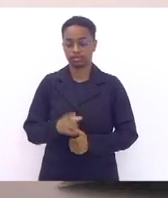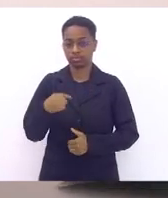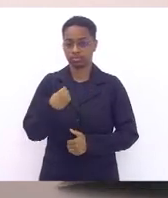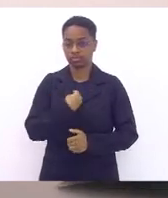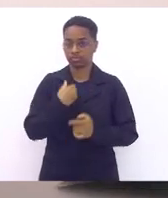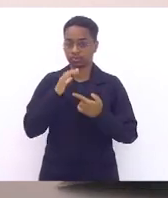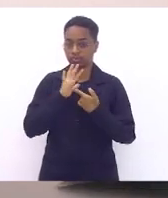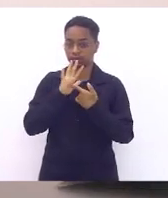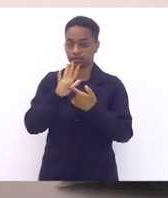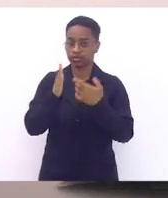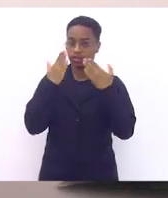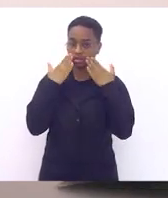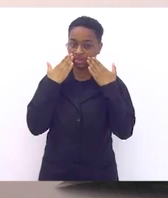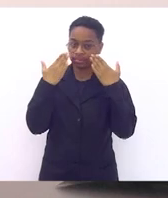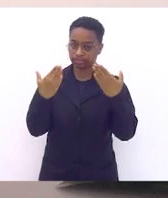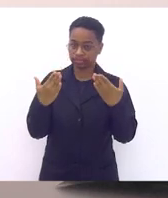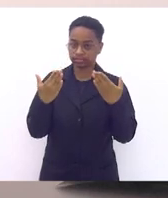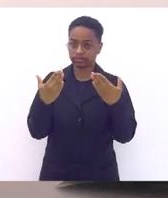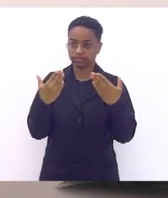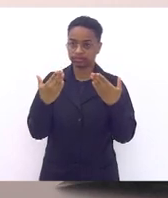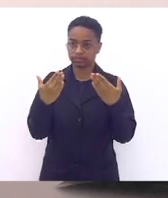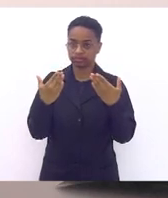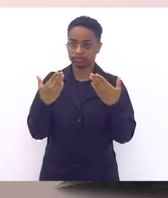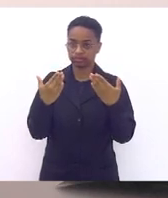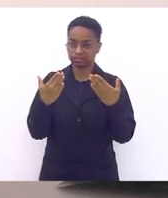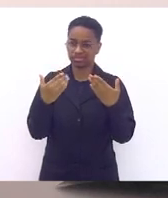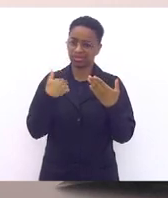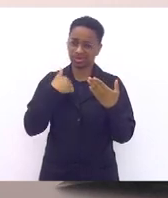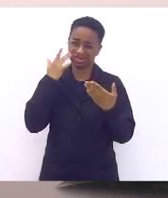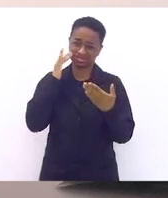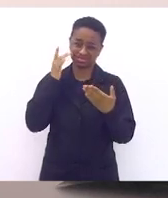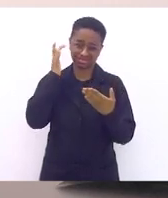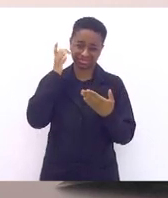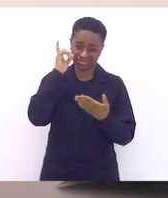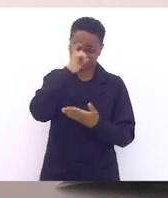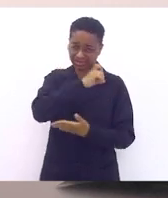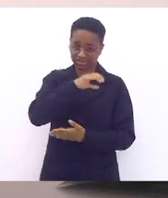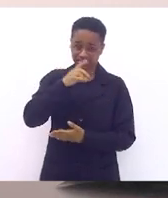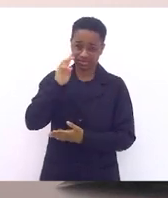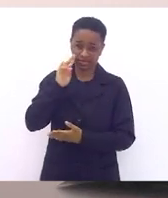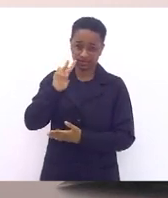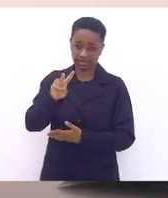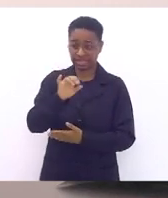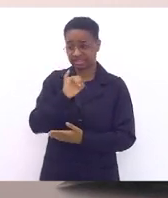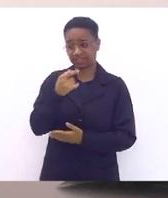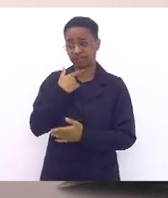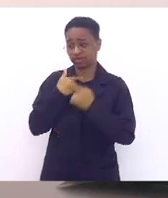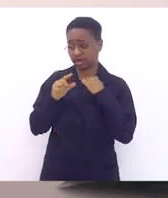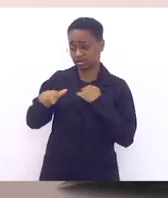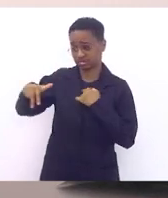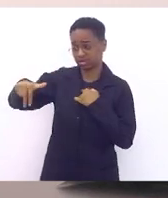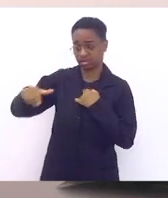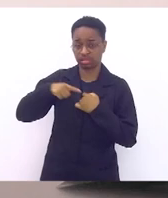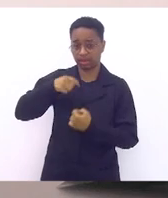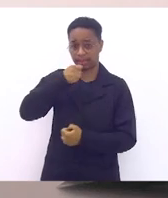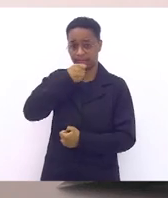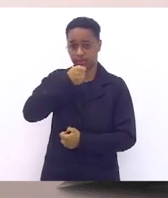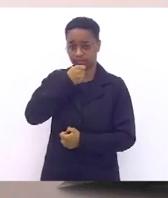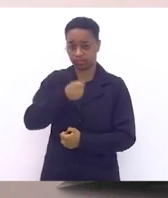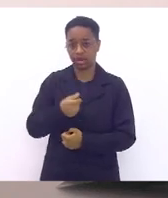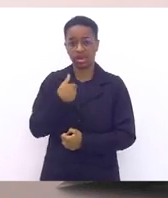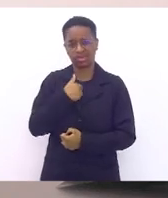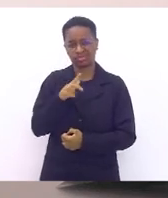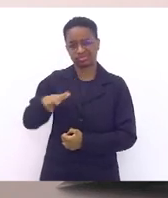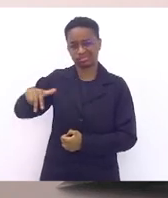apresentação. Eu vou fazer uma apresentação. Vai ficar ruim de eu enxergar, né? Se o senhor quiser ir para lá, tem microfone. Tá, eu vou para lá. Só